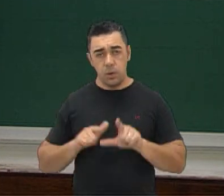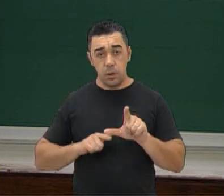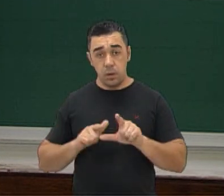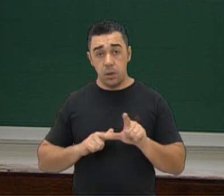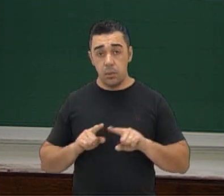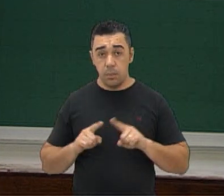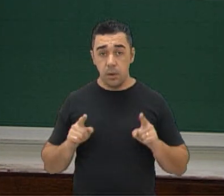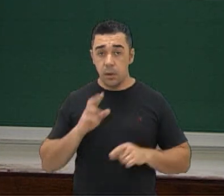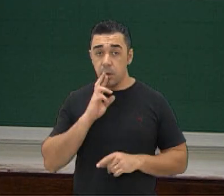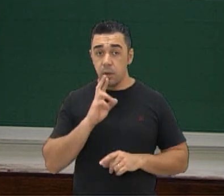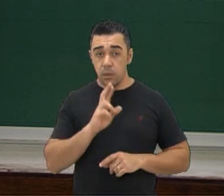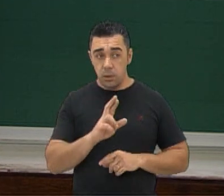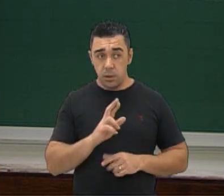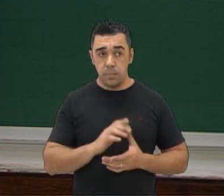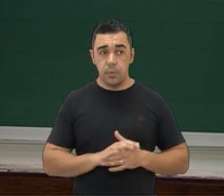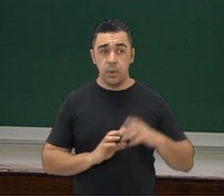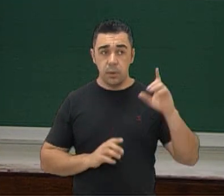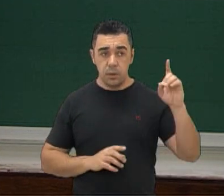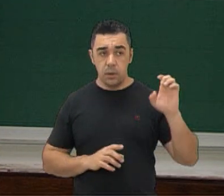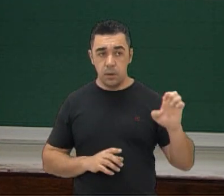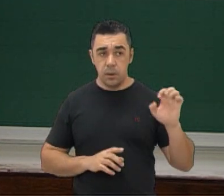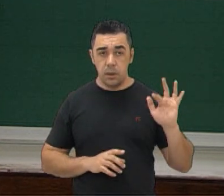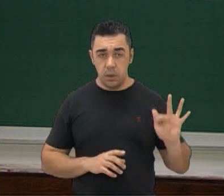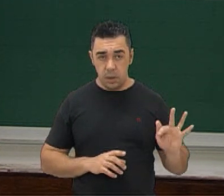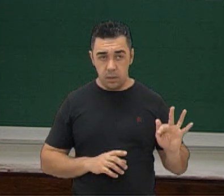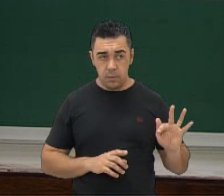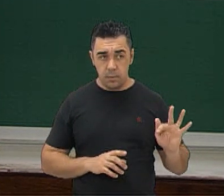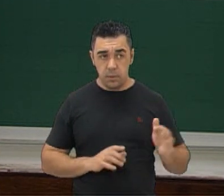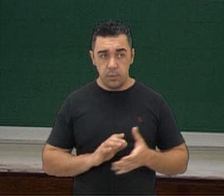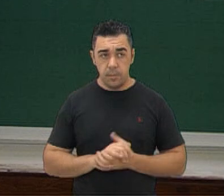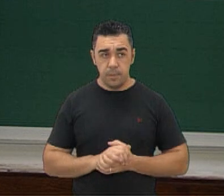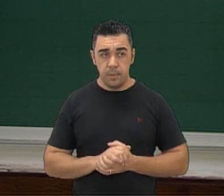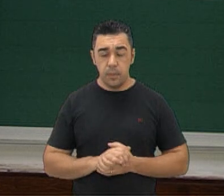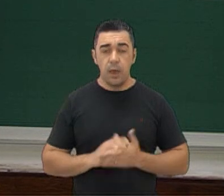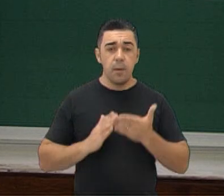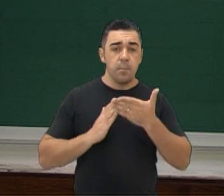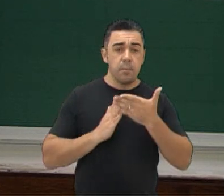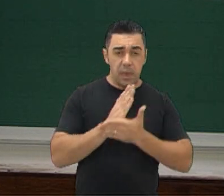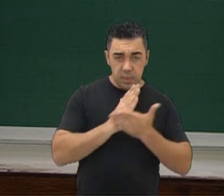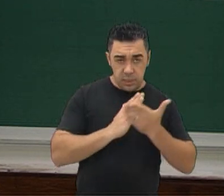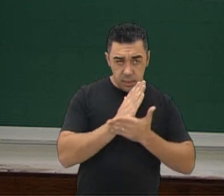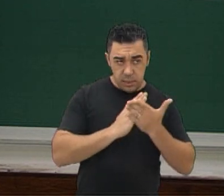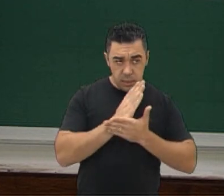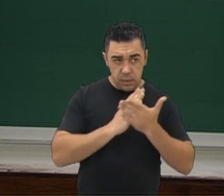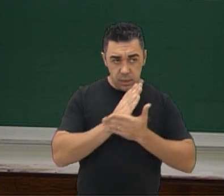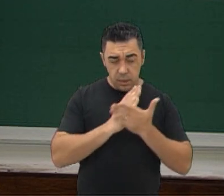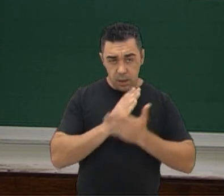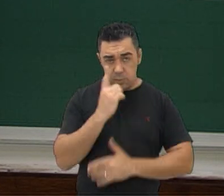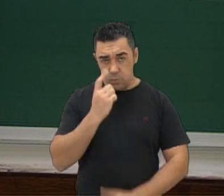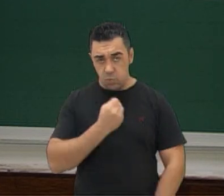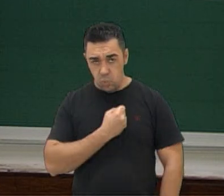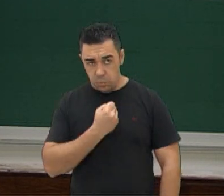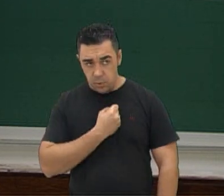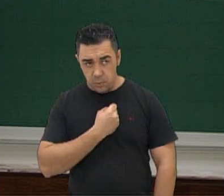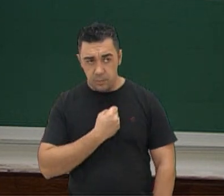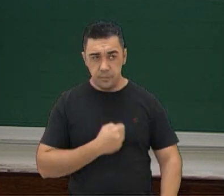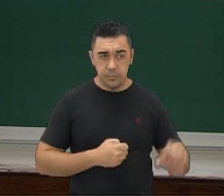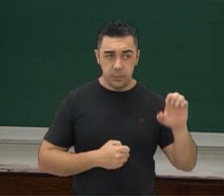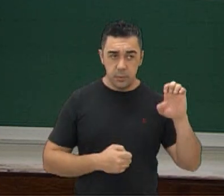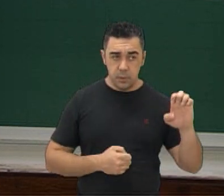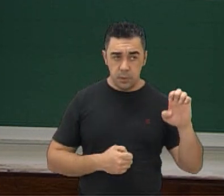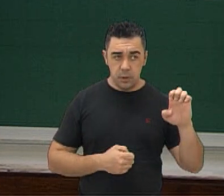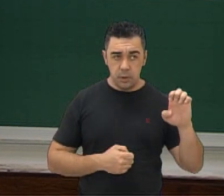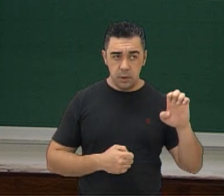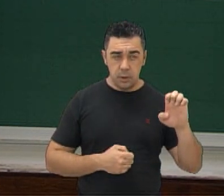Então, responda a letra D, E e F. A letra D, a metade de um número. A